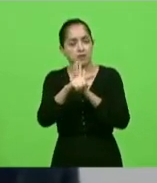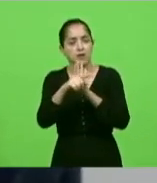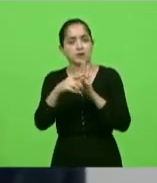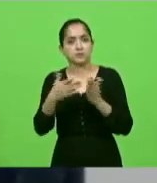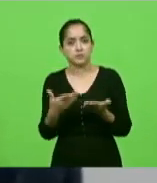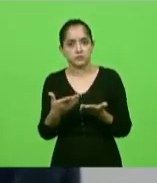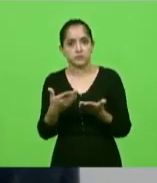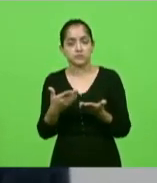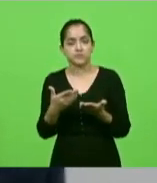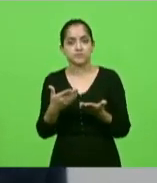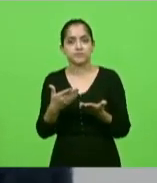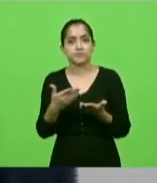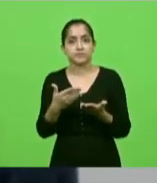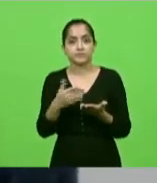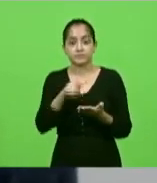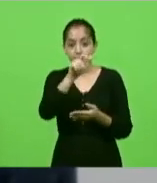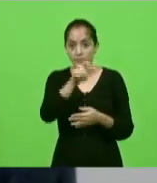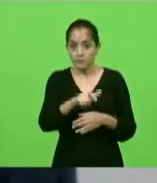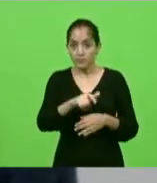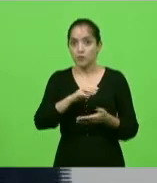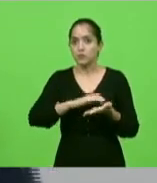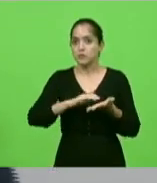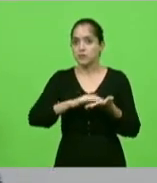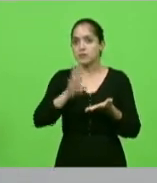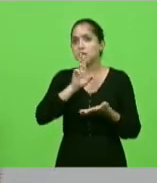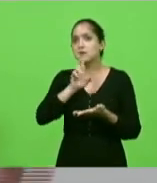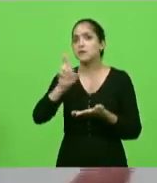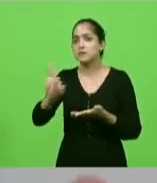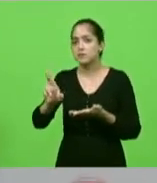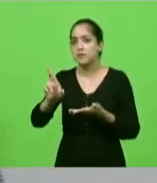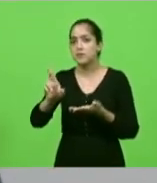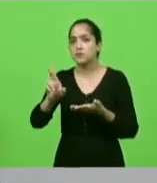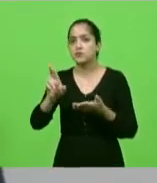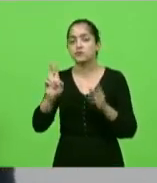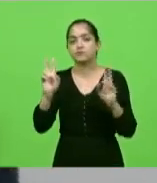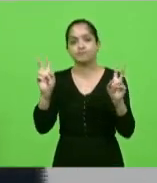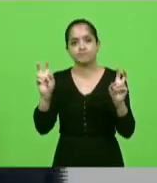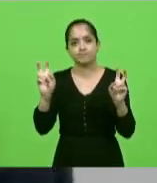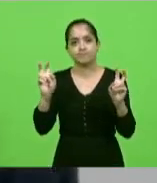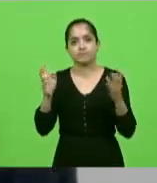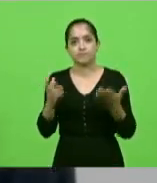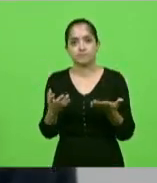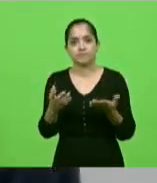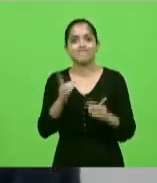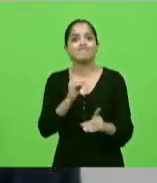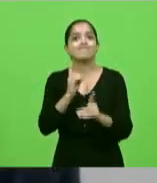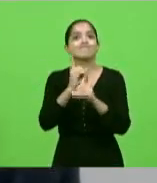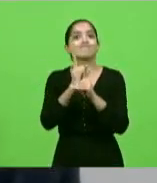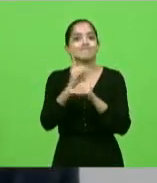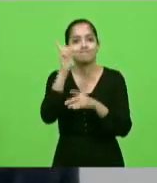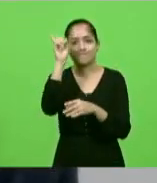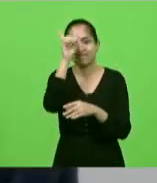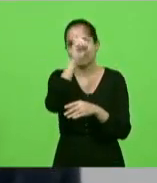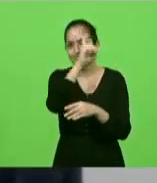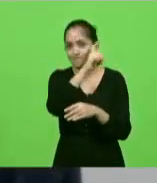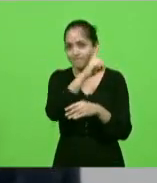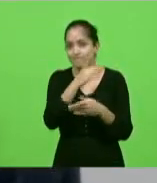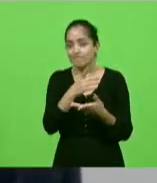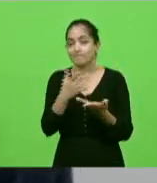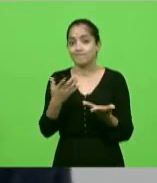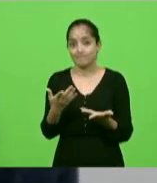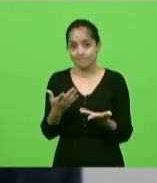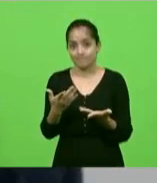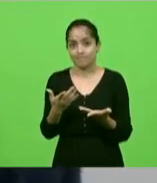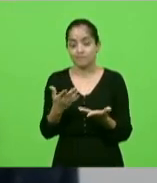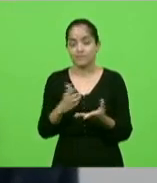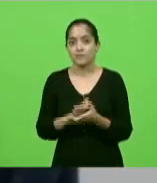senhor governador do Estado, o senhor secretário responde, aqui eu abro aspas, temos encontrado bastante dificuldade, especialmente